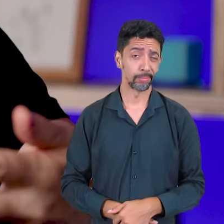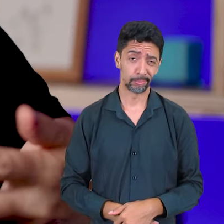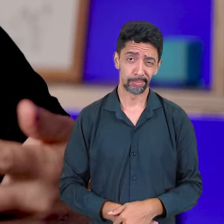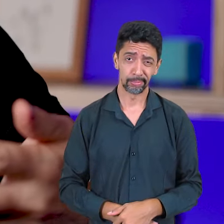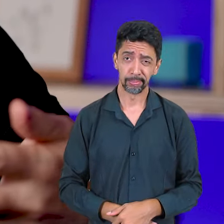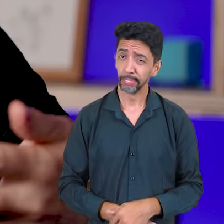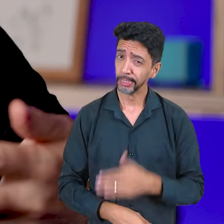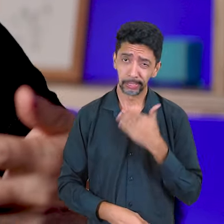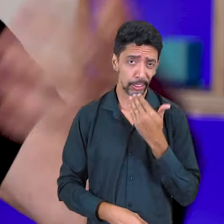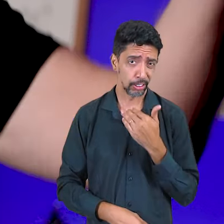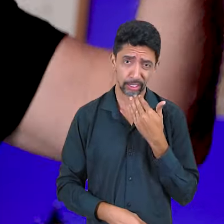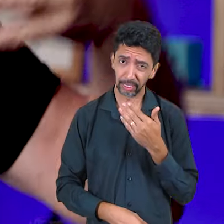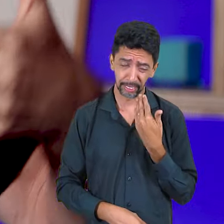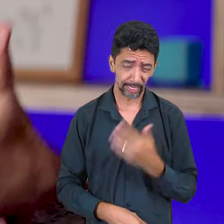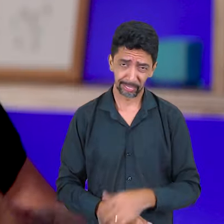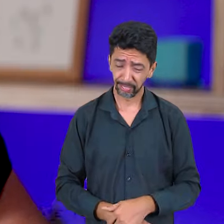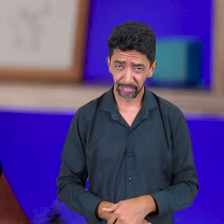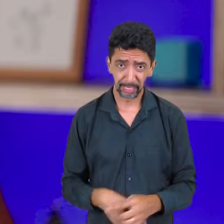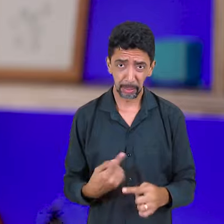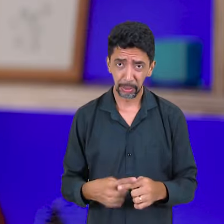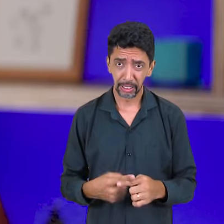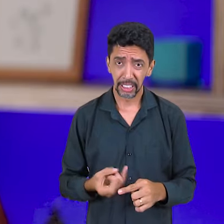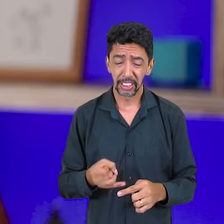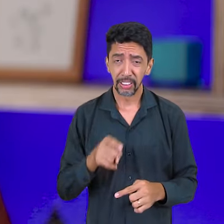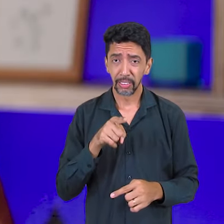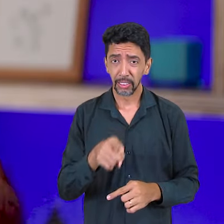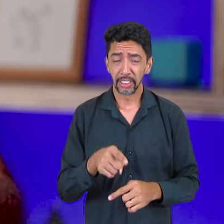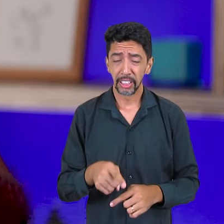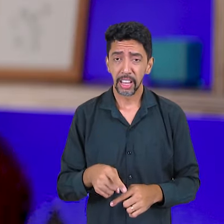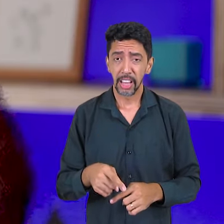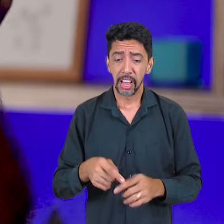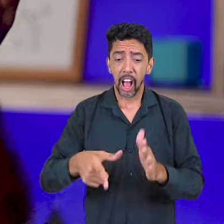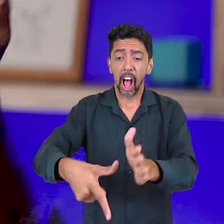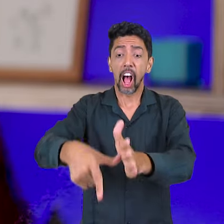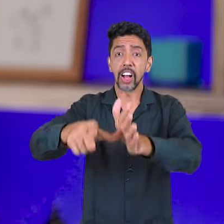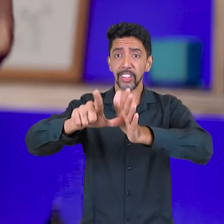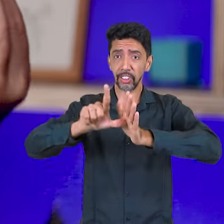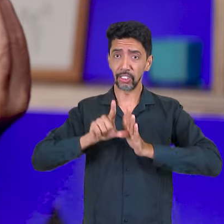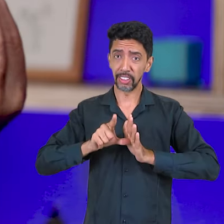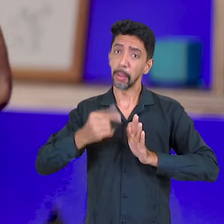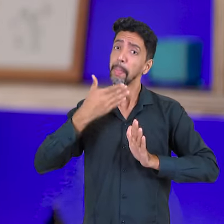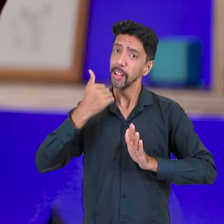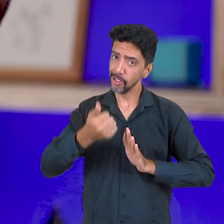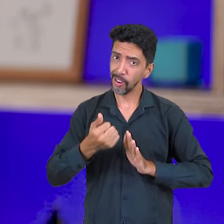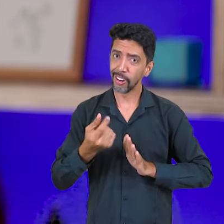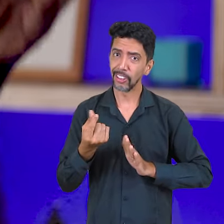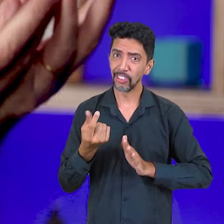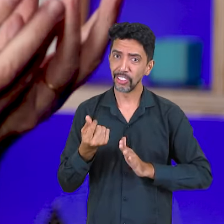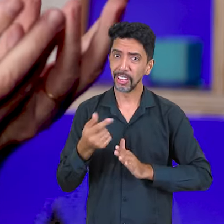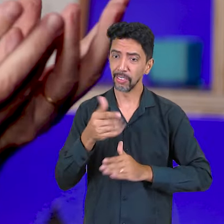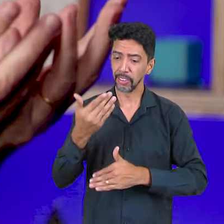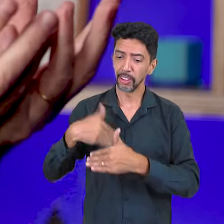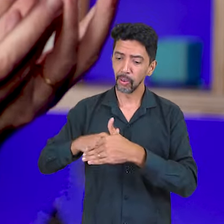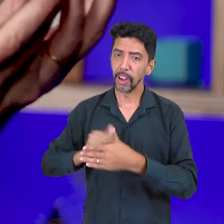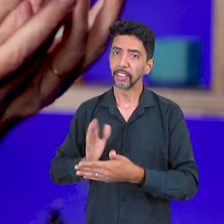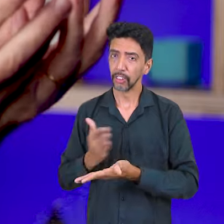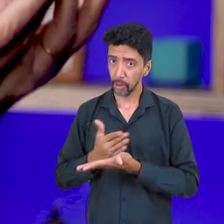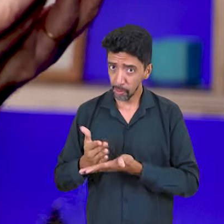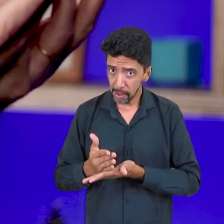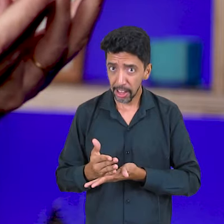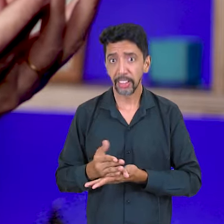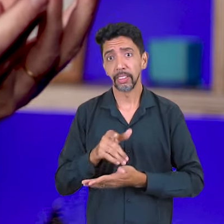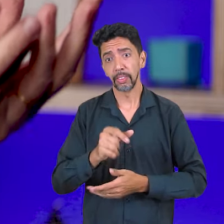aposentadoria sustentável menor será o meu esforço quanto mais próximo eu estiver a minha idade a esta